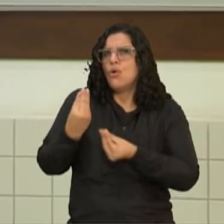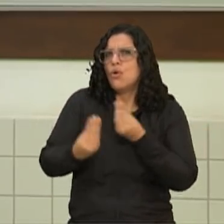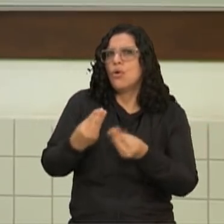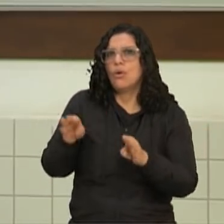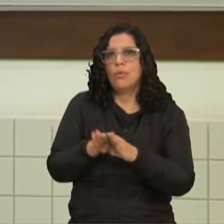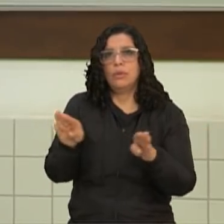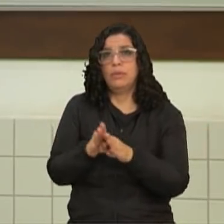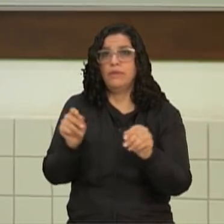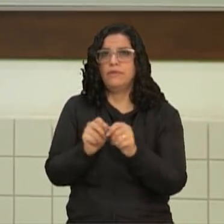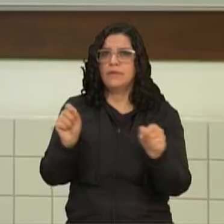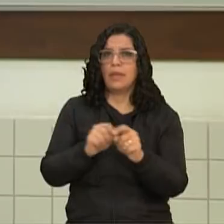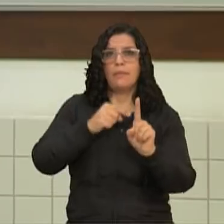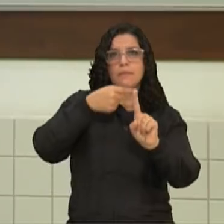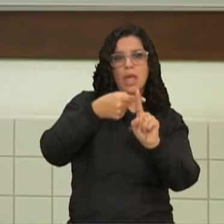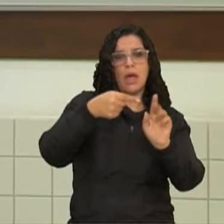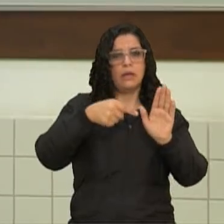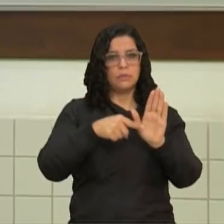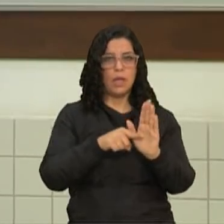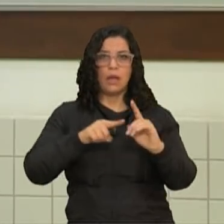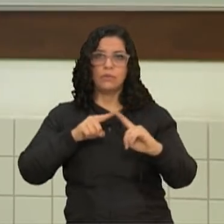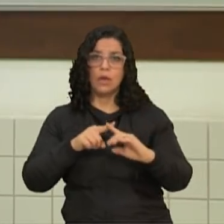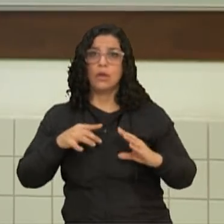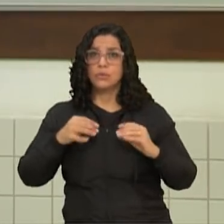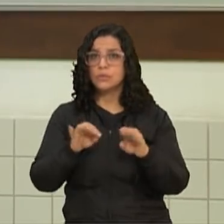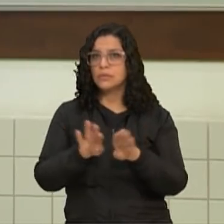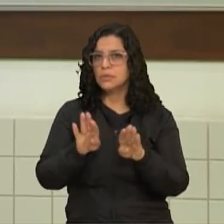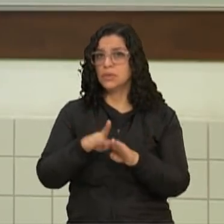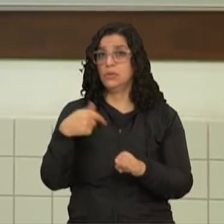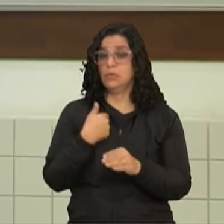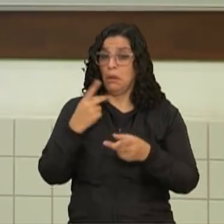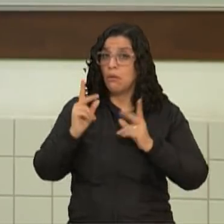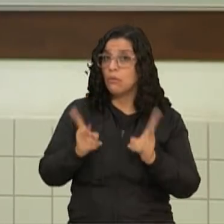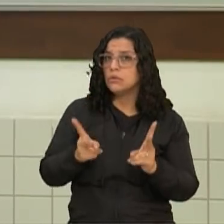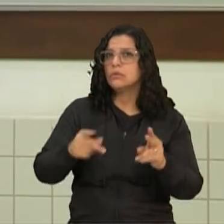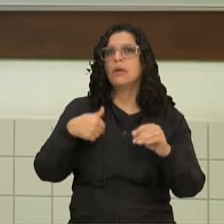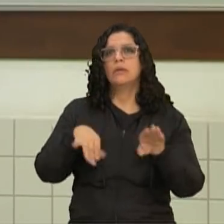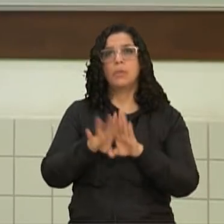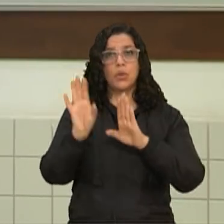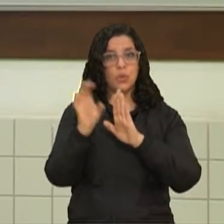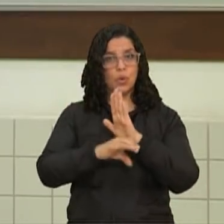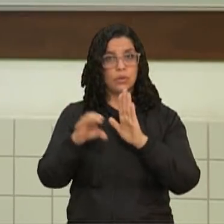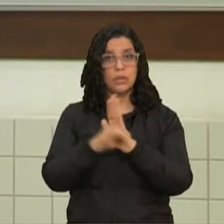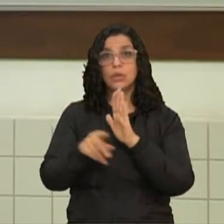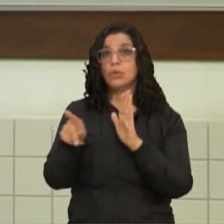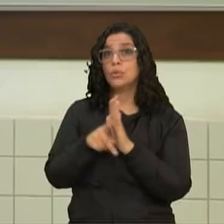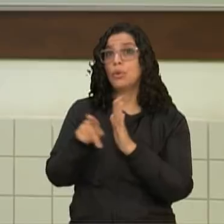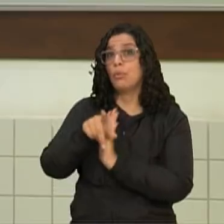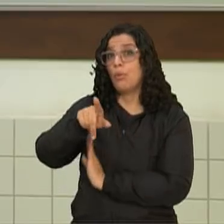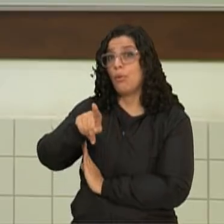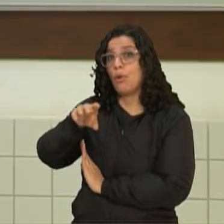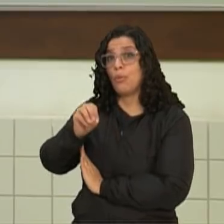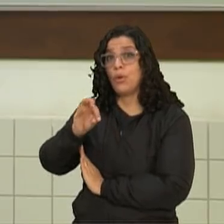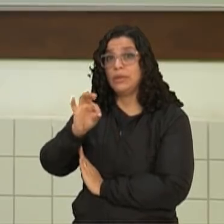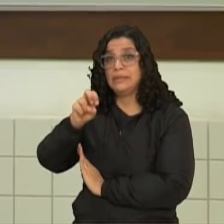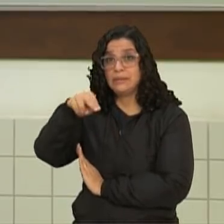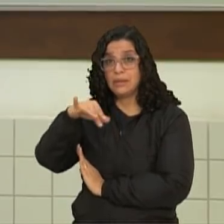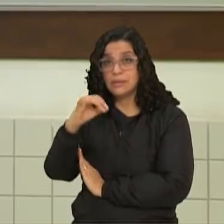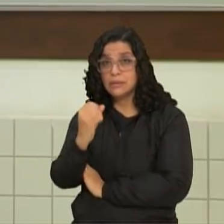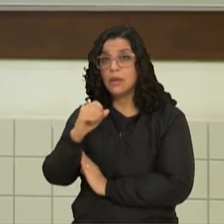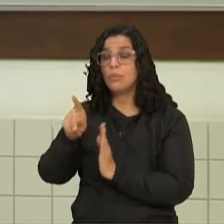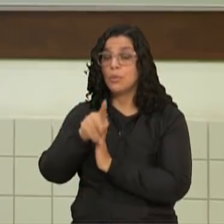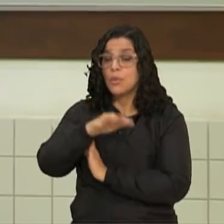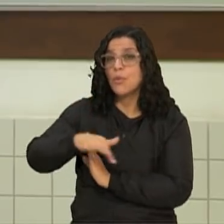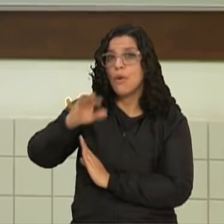trabalhar as operações. E hoje a gente vai continuar trabalhando o conceito de potência dentro da unidade